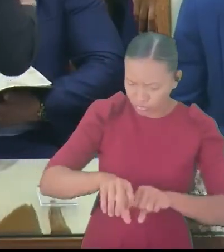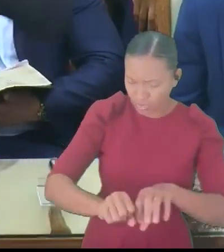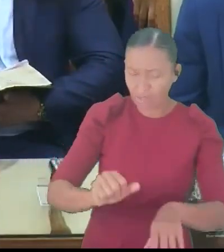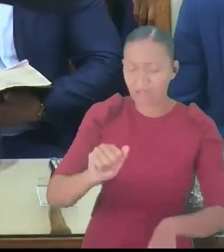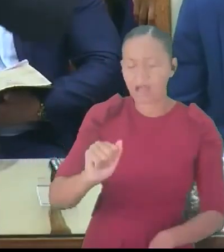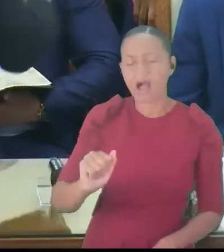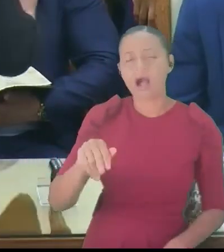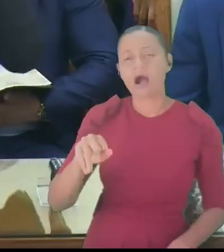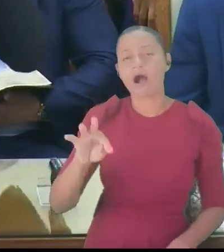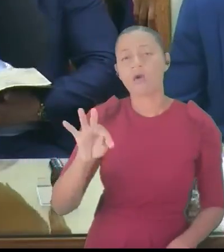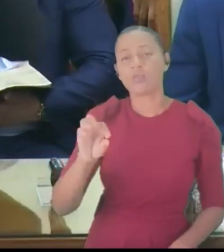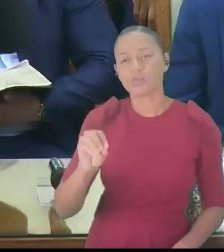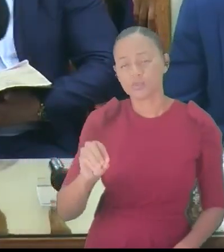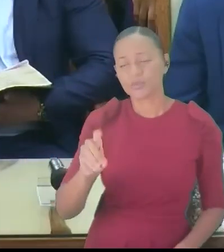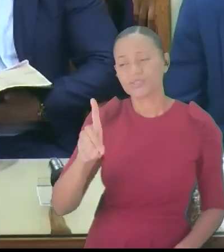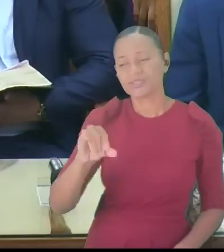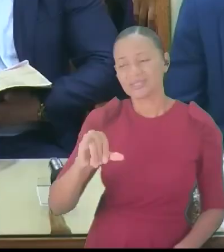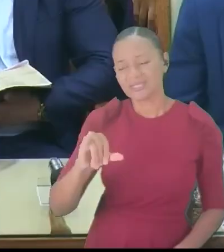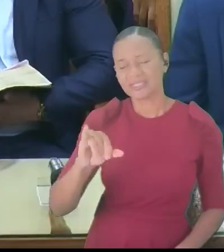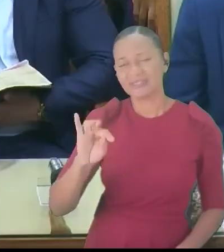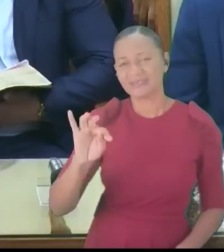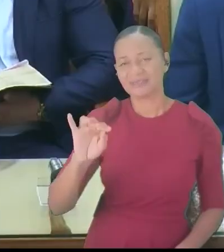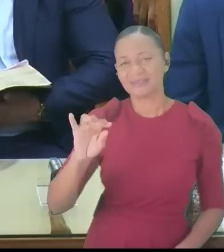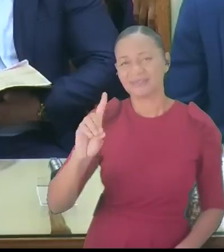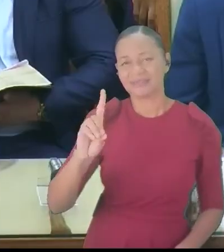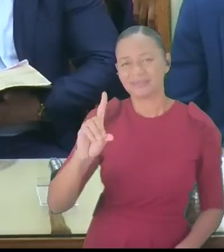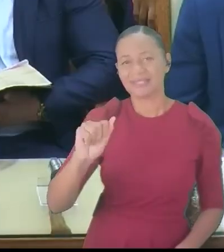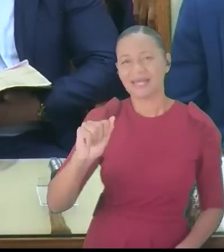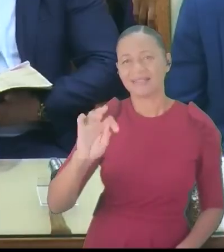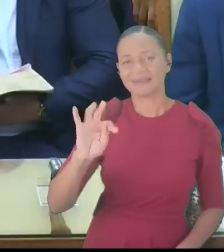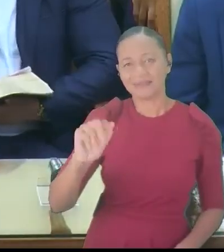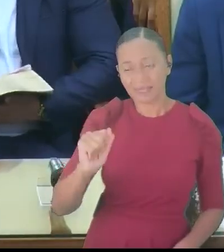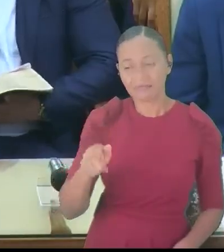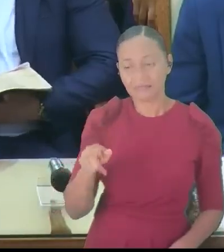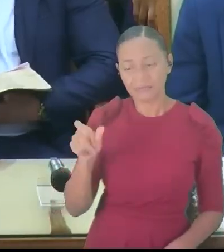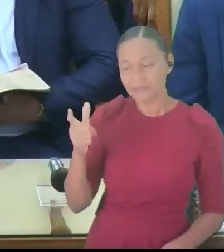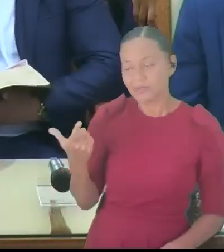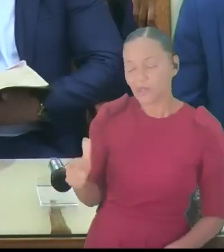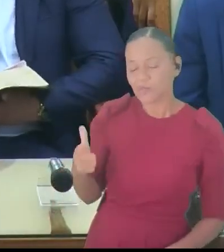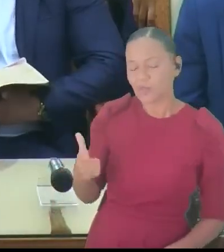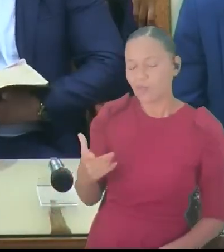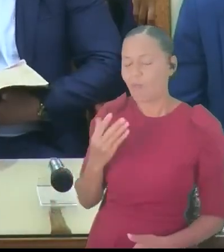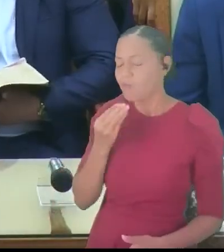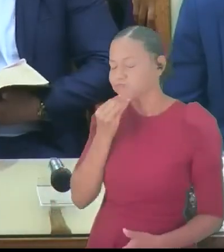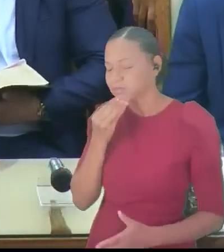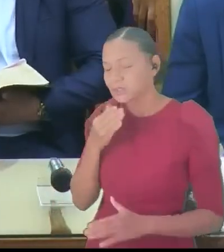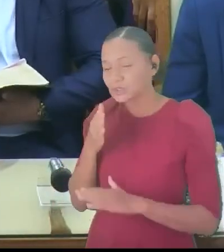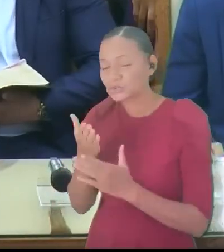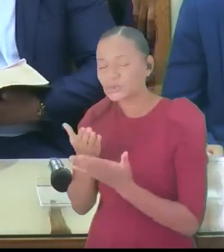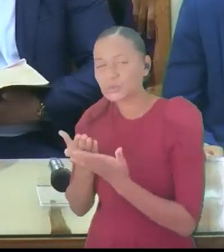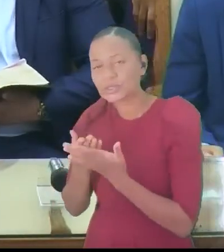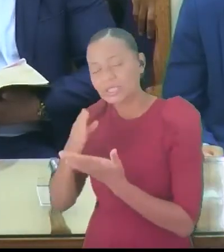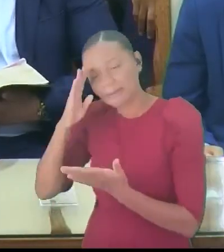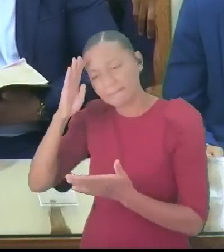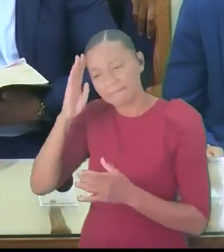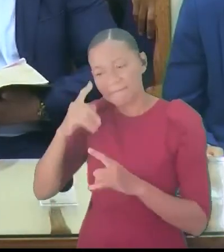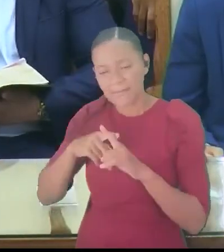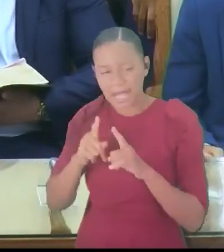autodidata? É aquela pessoa que não teve a oportunidade de ir à academia, mas ela não